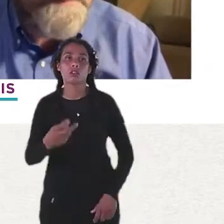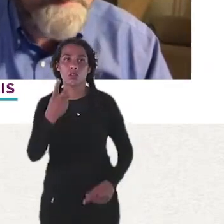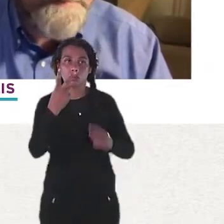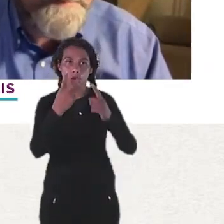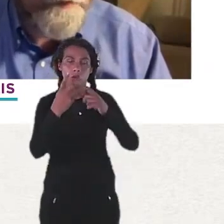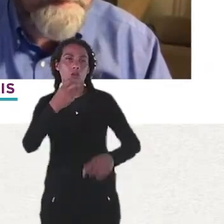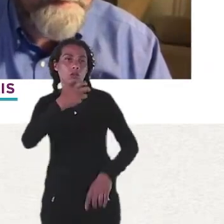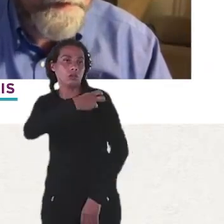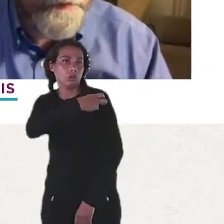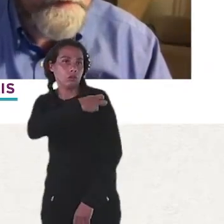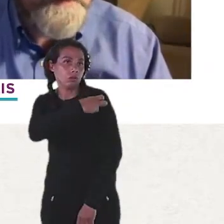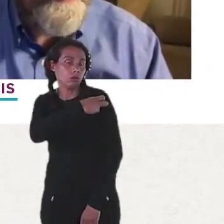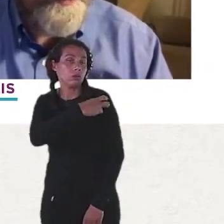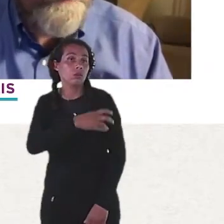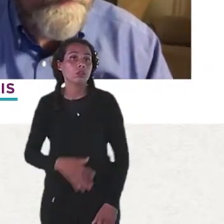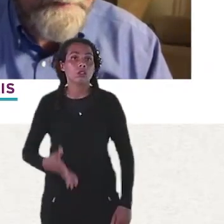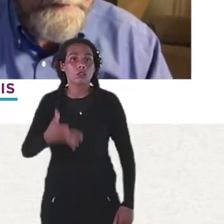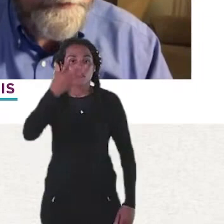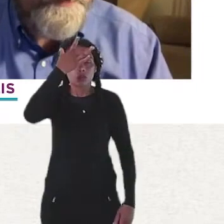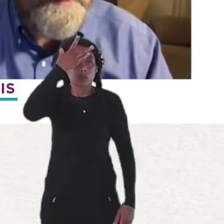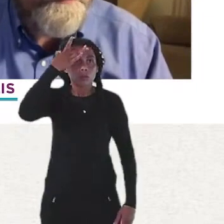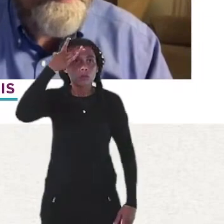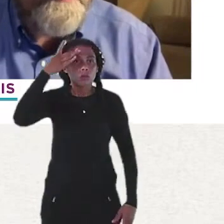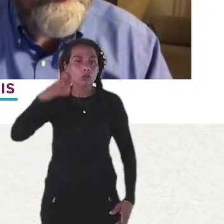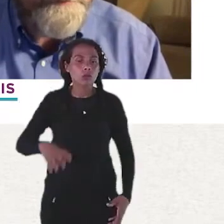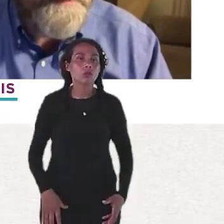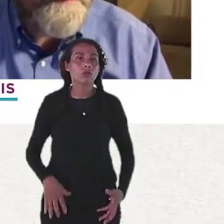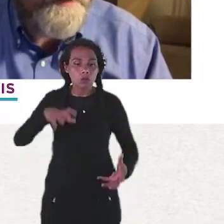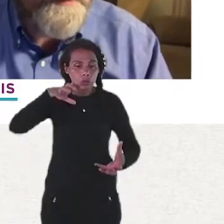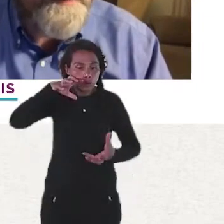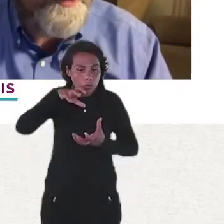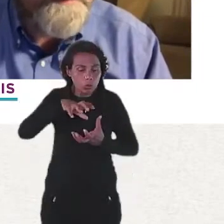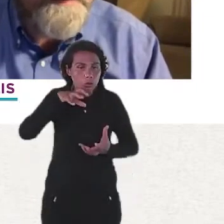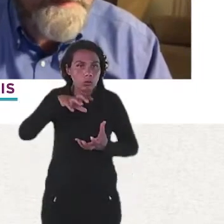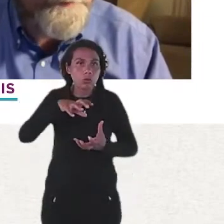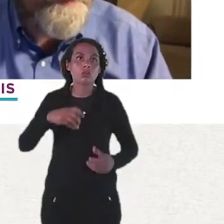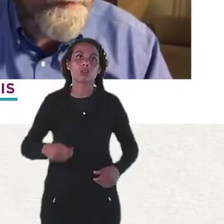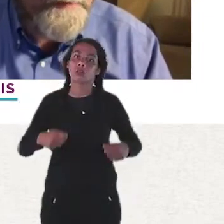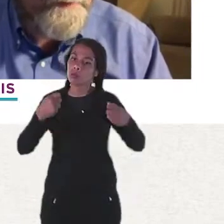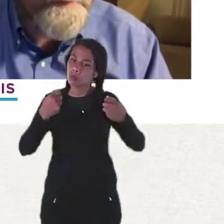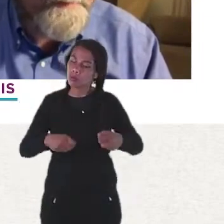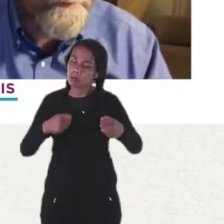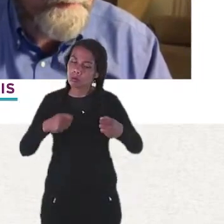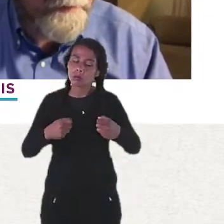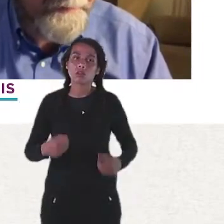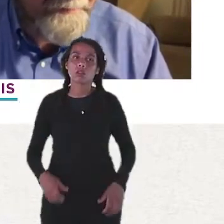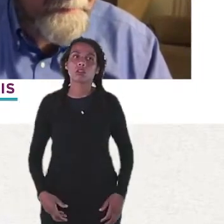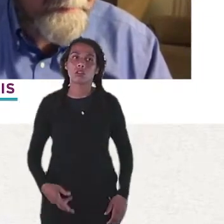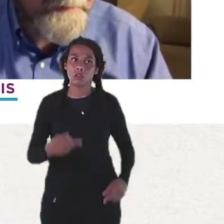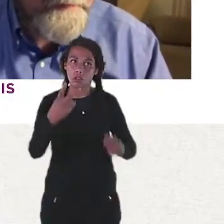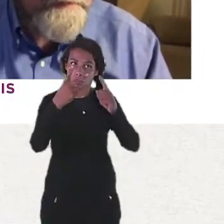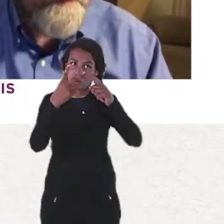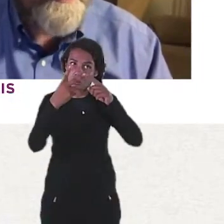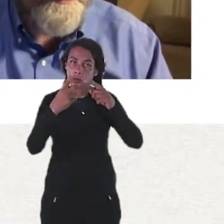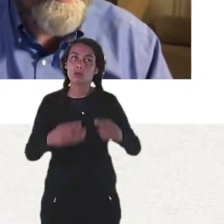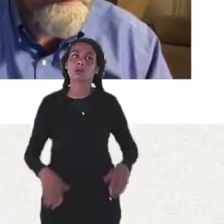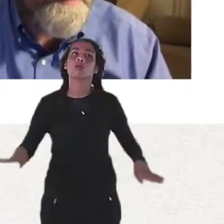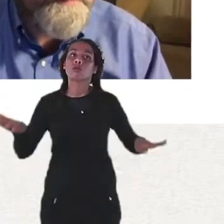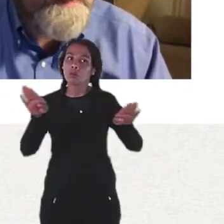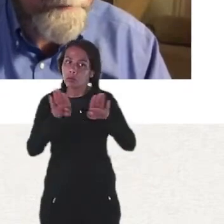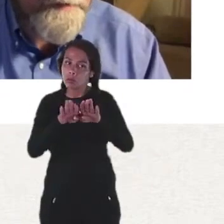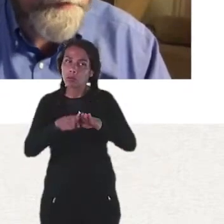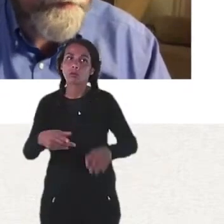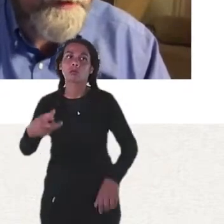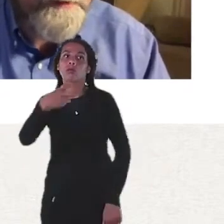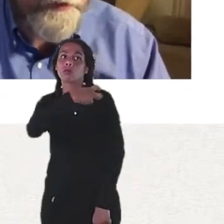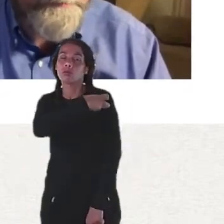doses dispensadas no Brasil, 90% são da primeira dose, só 10% da segunda dose. Nós